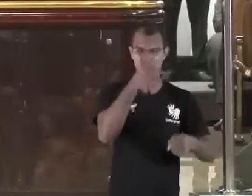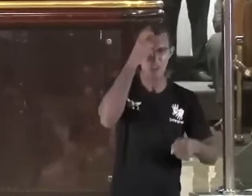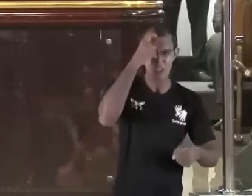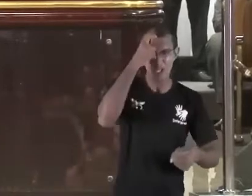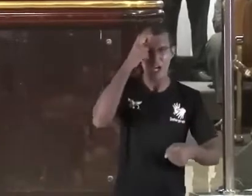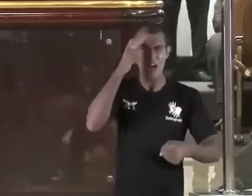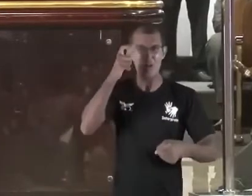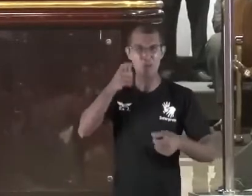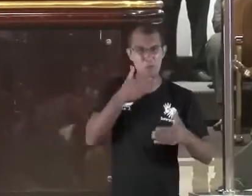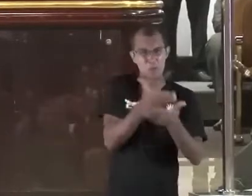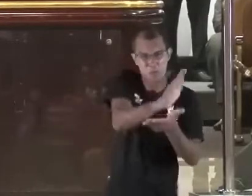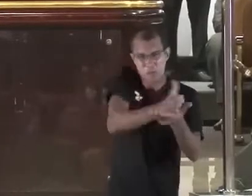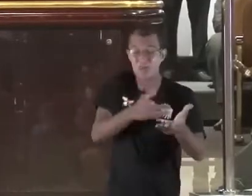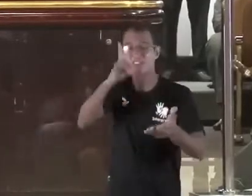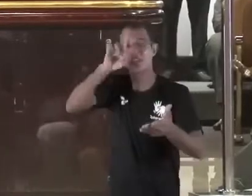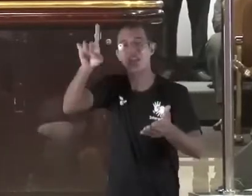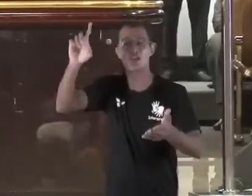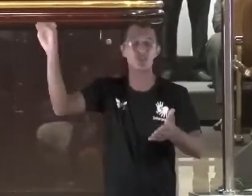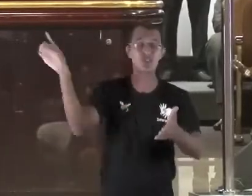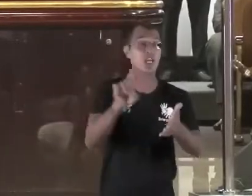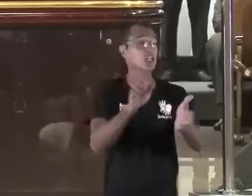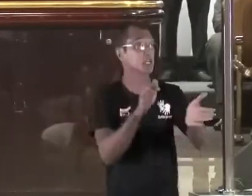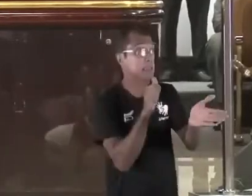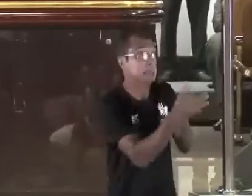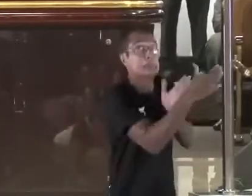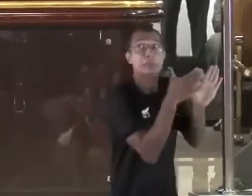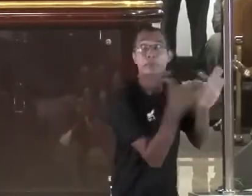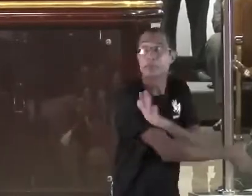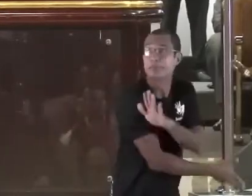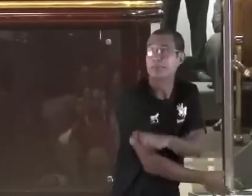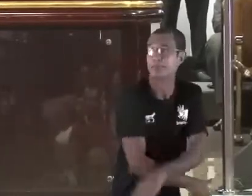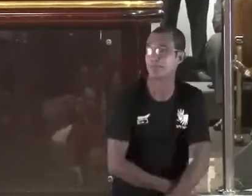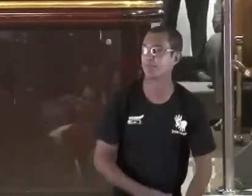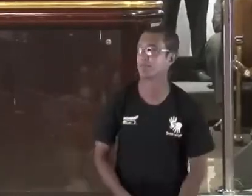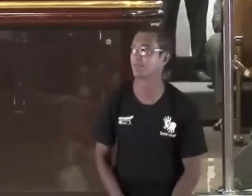mão, coloca ele pra correr.